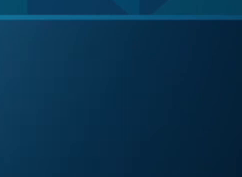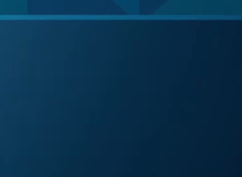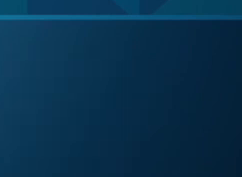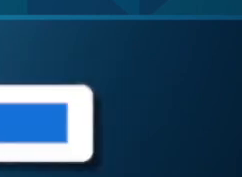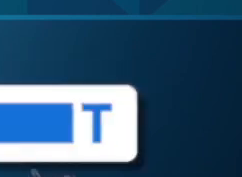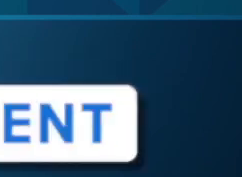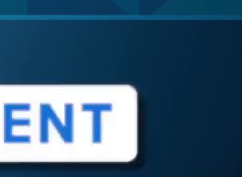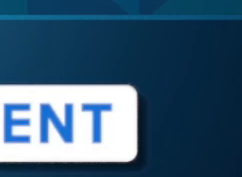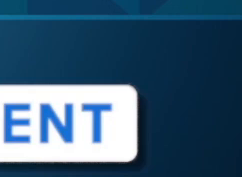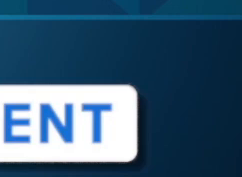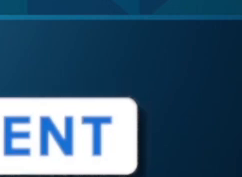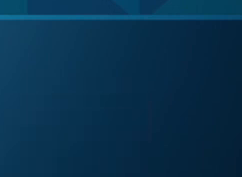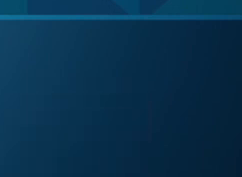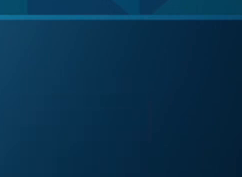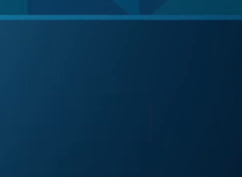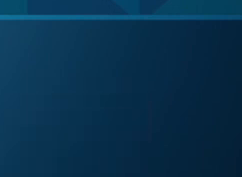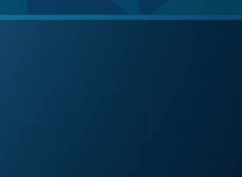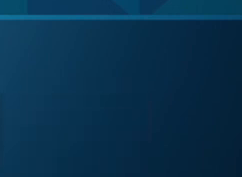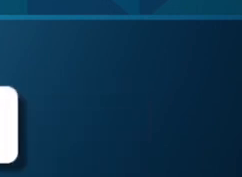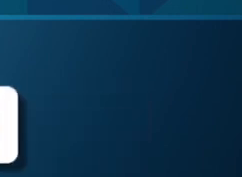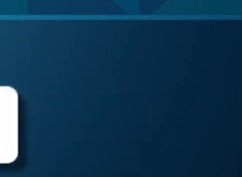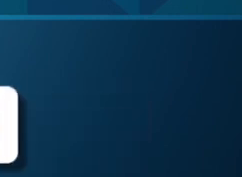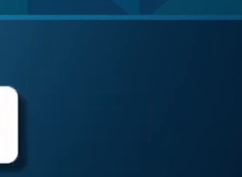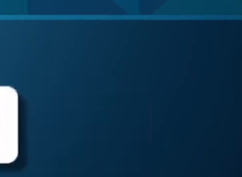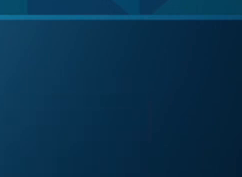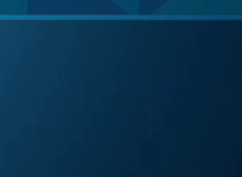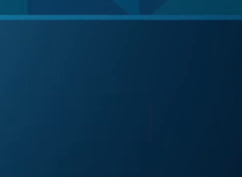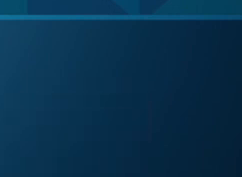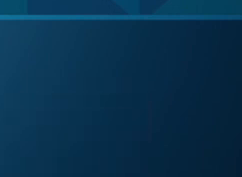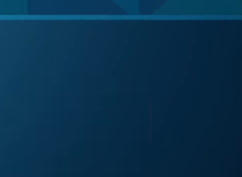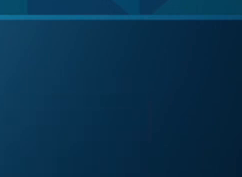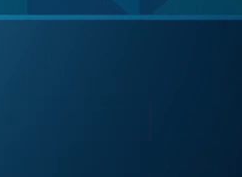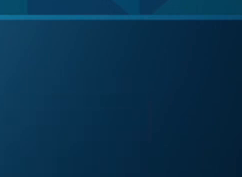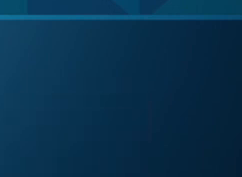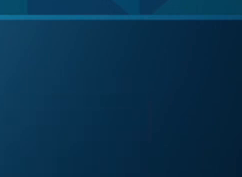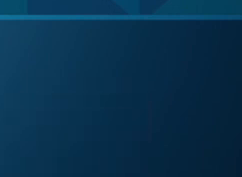notificação. Fo comentário, no fahetutang, ba media social siraseluk.